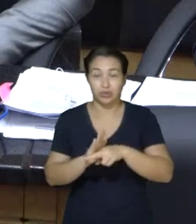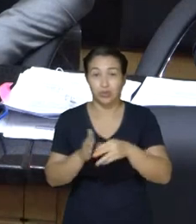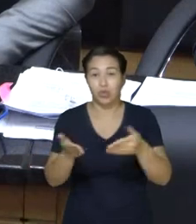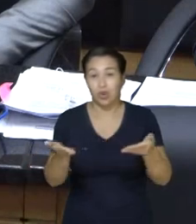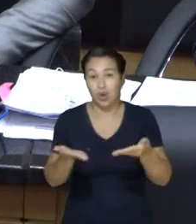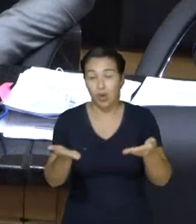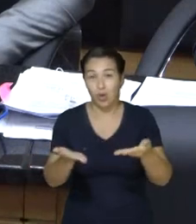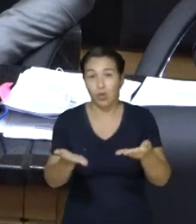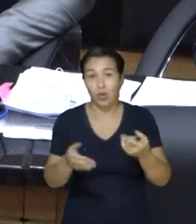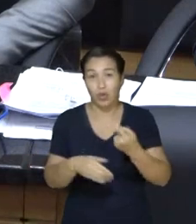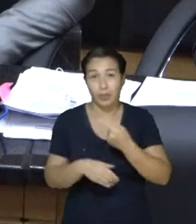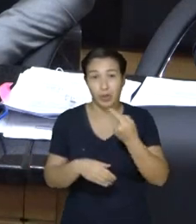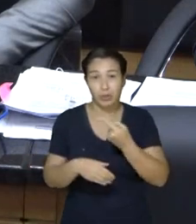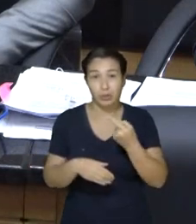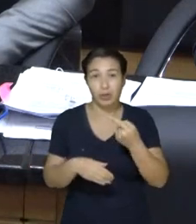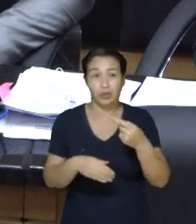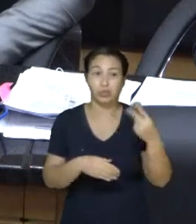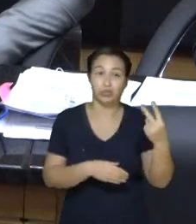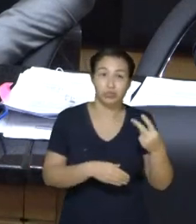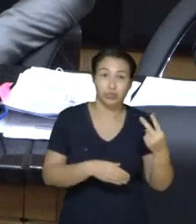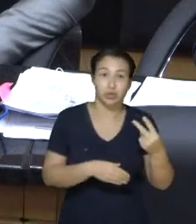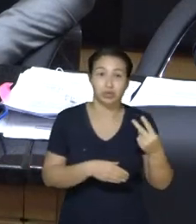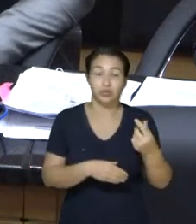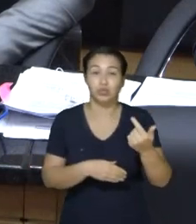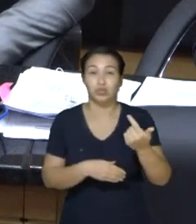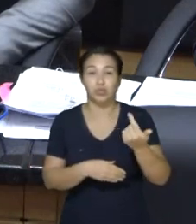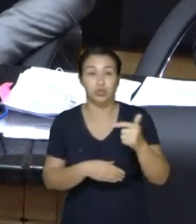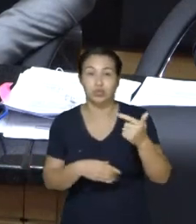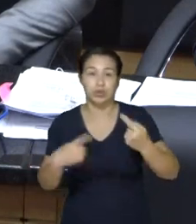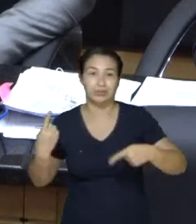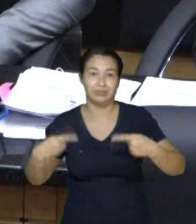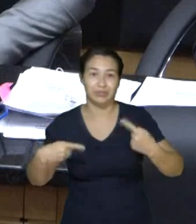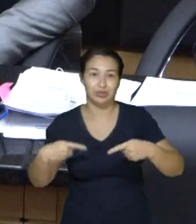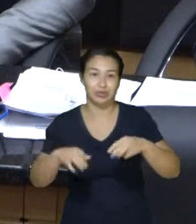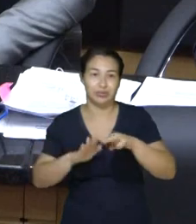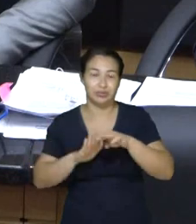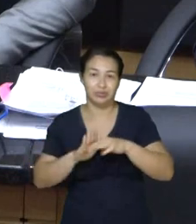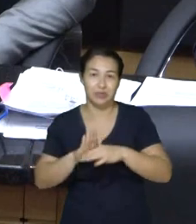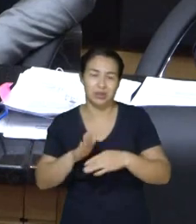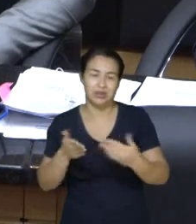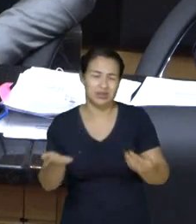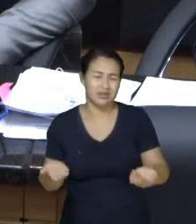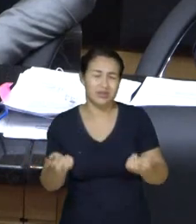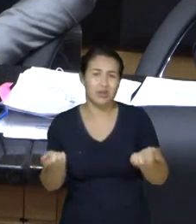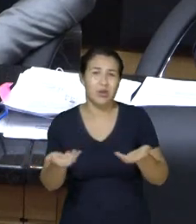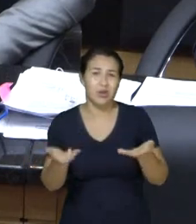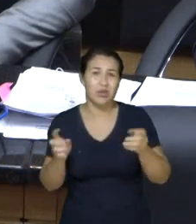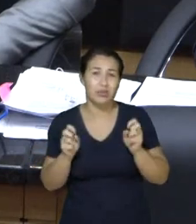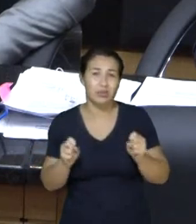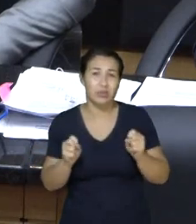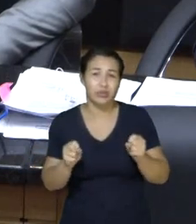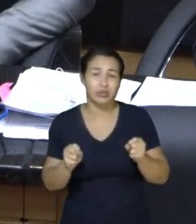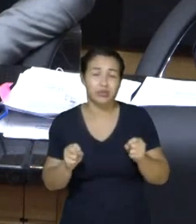primeiro turno e no segundo turno não há sequer a discussão da matéria. Então, portanto, que pudesse ser feito,